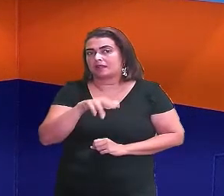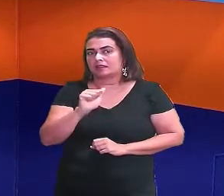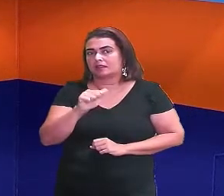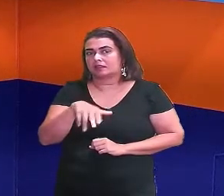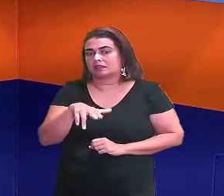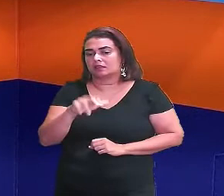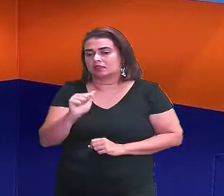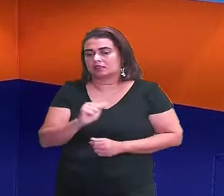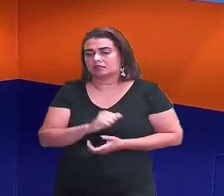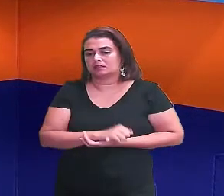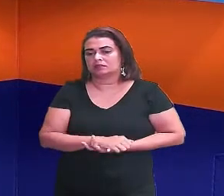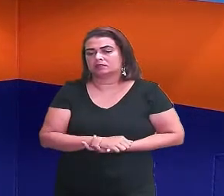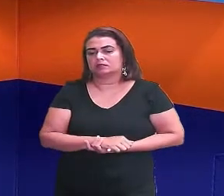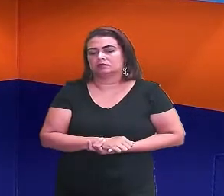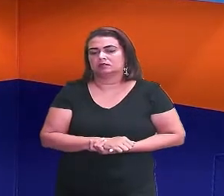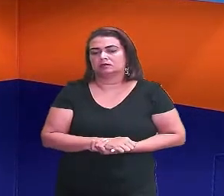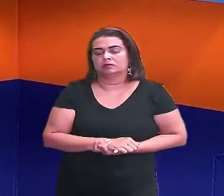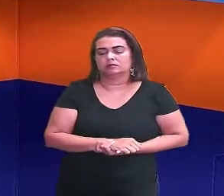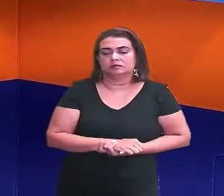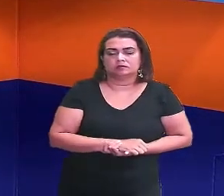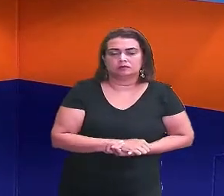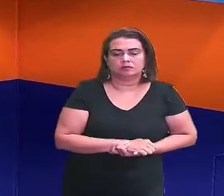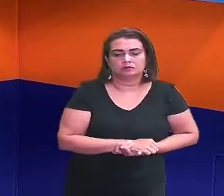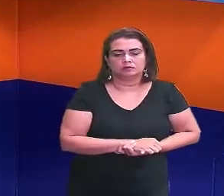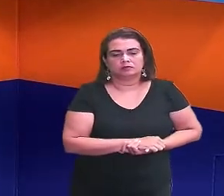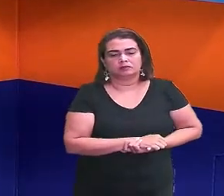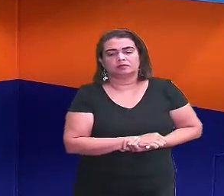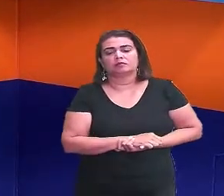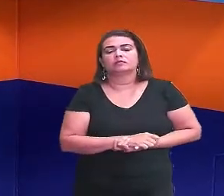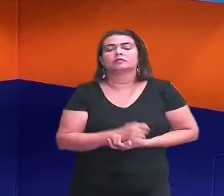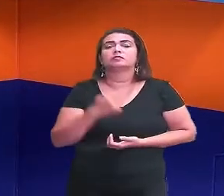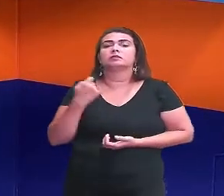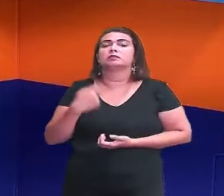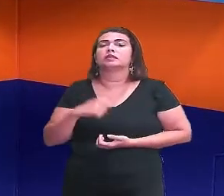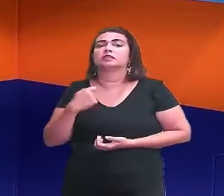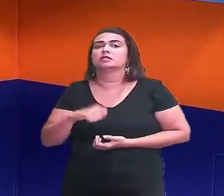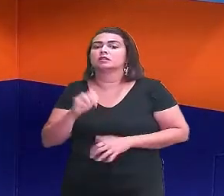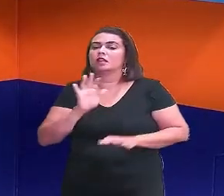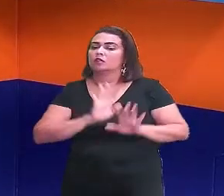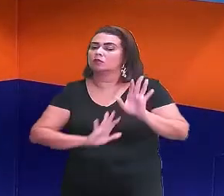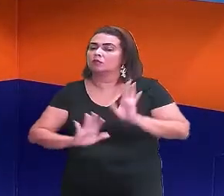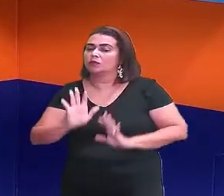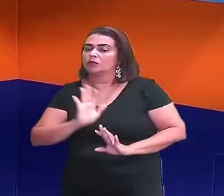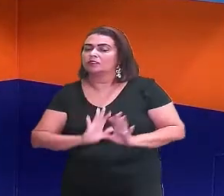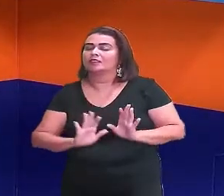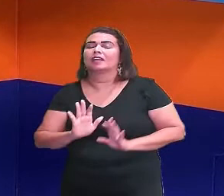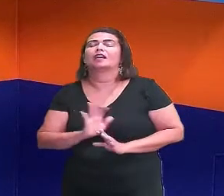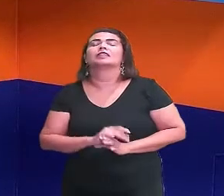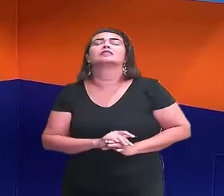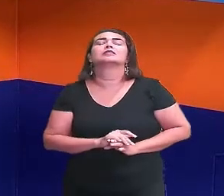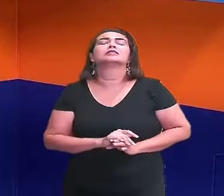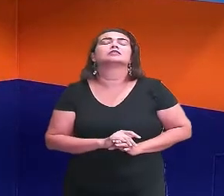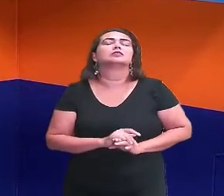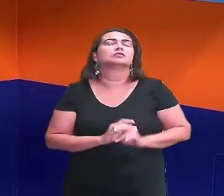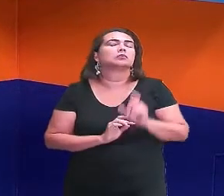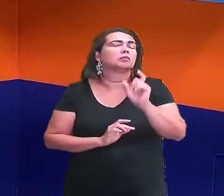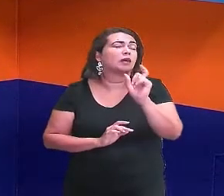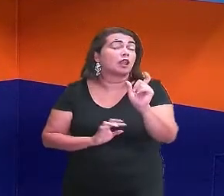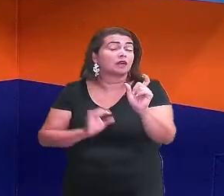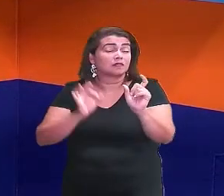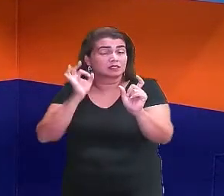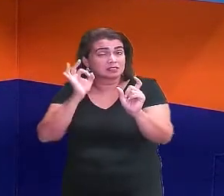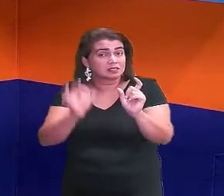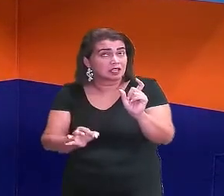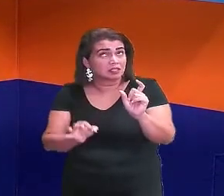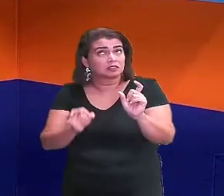Banana. Tá bom? Então, a gente tem que ter essa preocupação e pronunciar a palavra, porque quando a